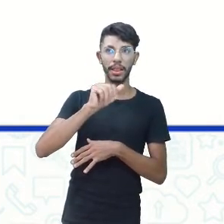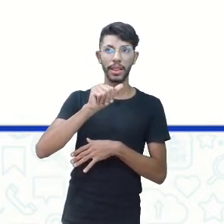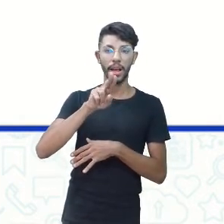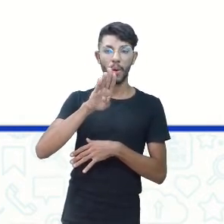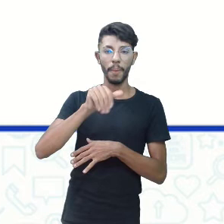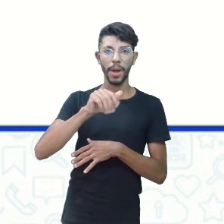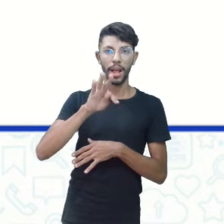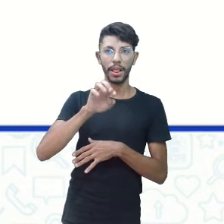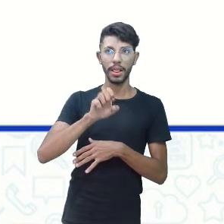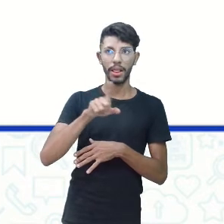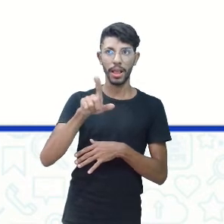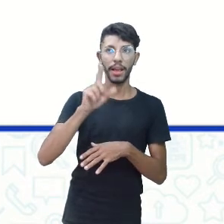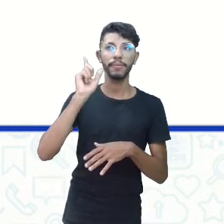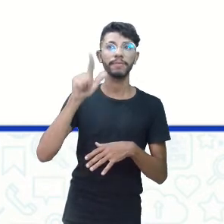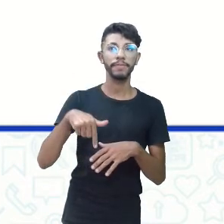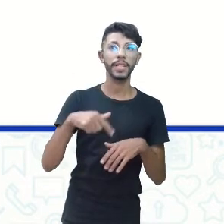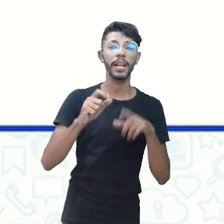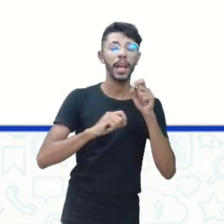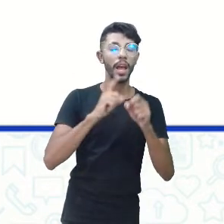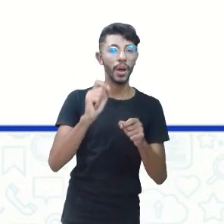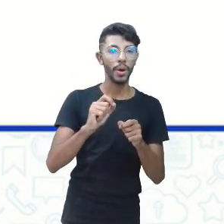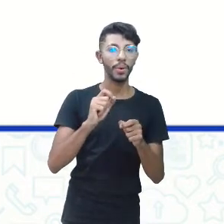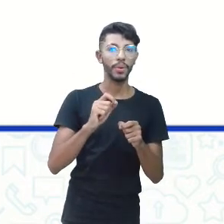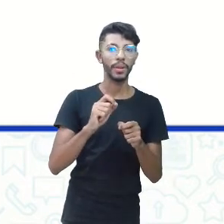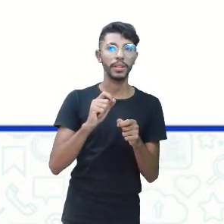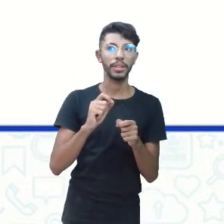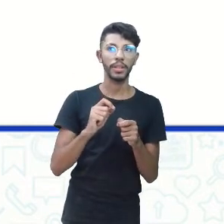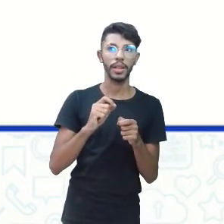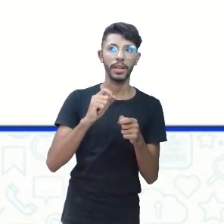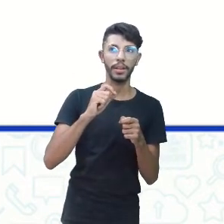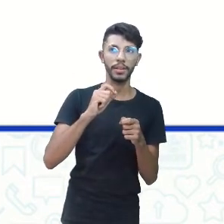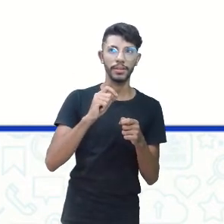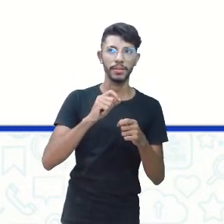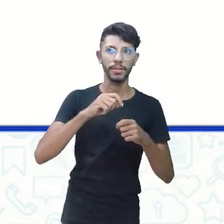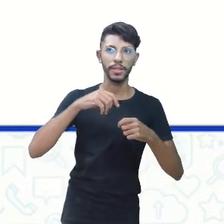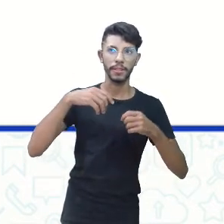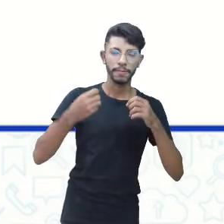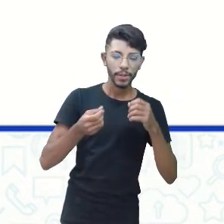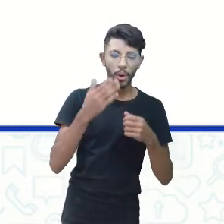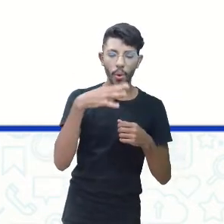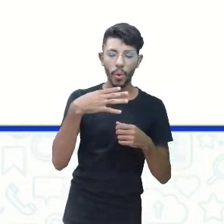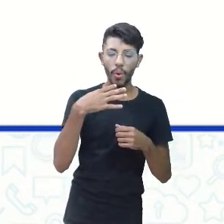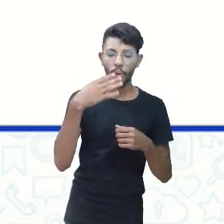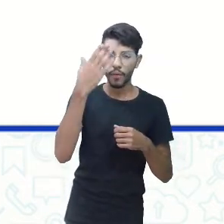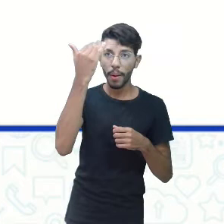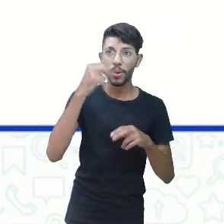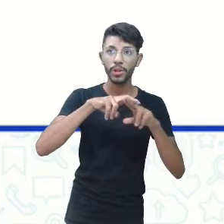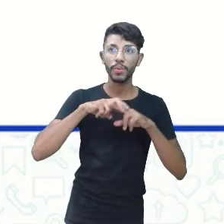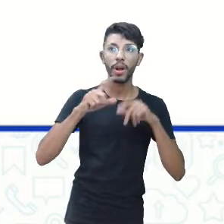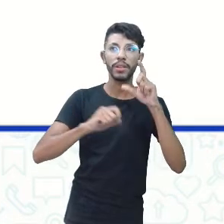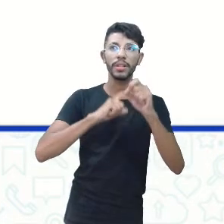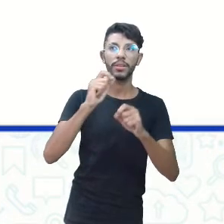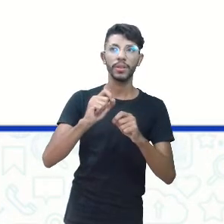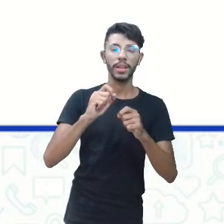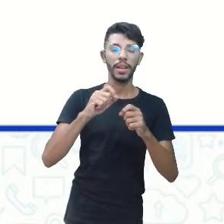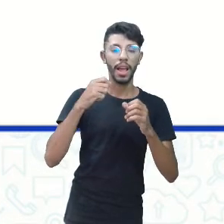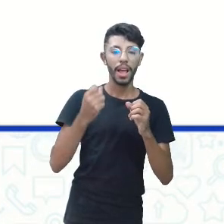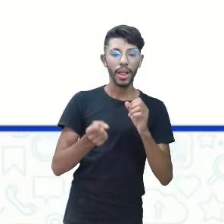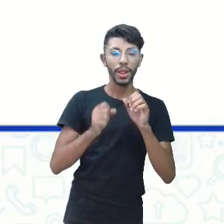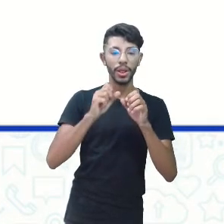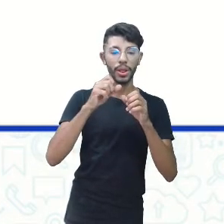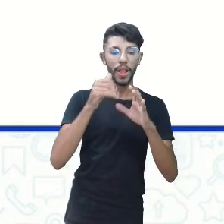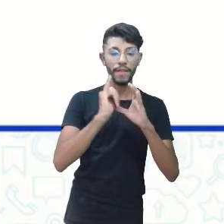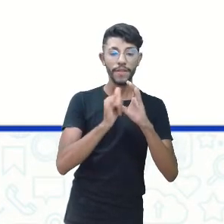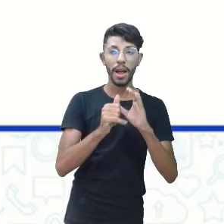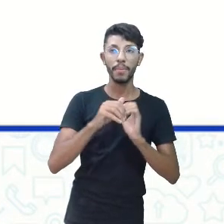obra A Menina do Nariz Arrebitado. Ele trouxe o mundo das fábulas para o sítio